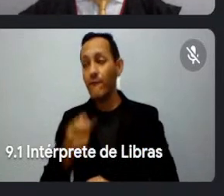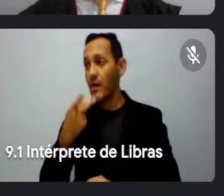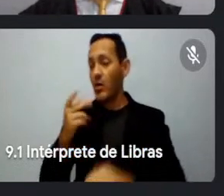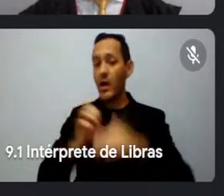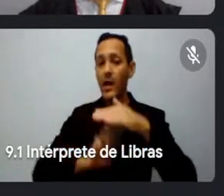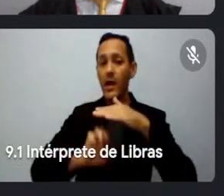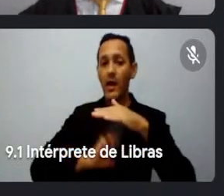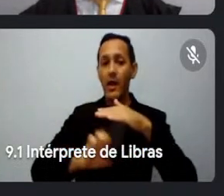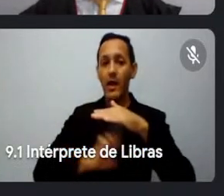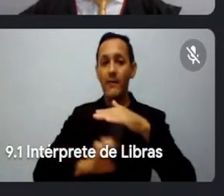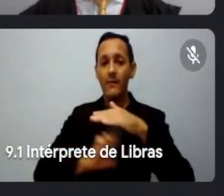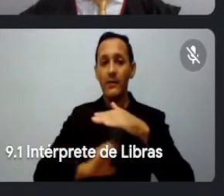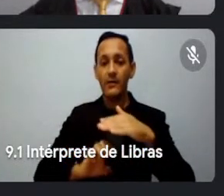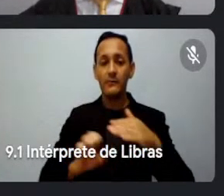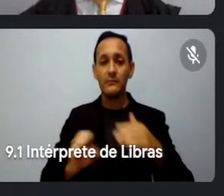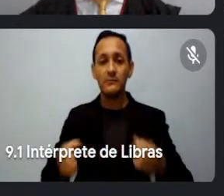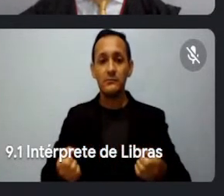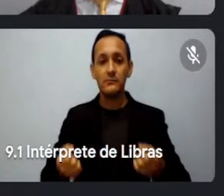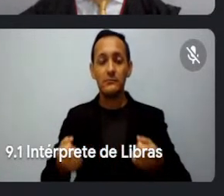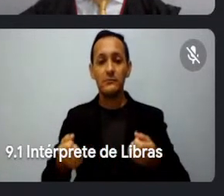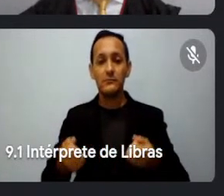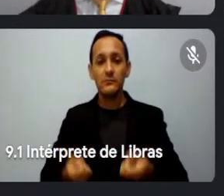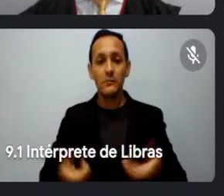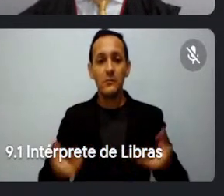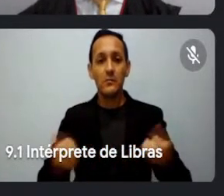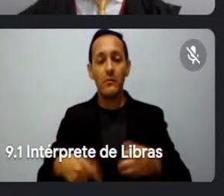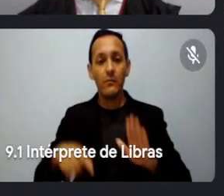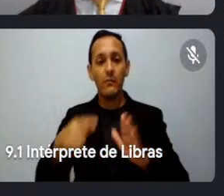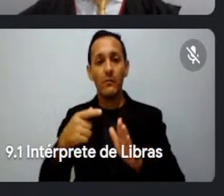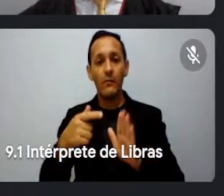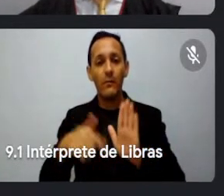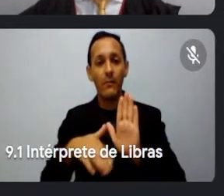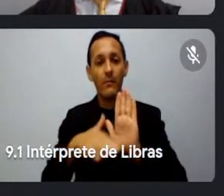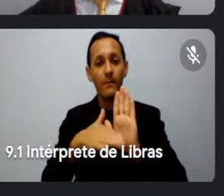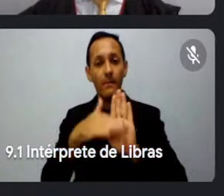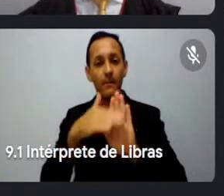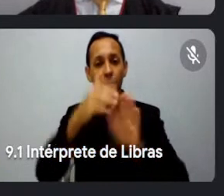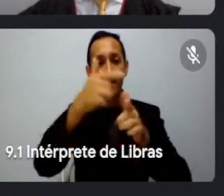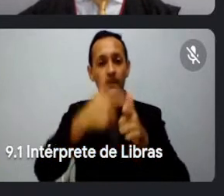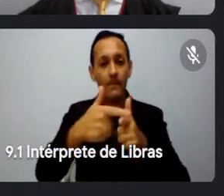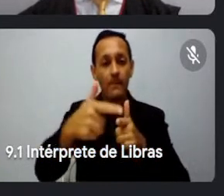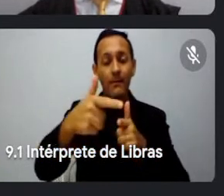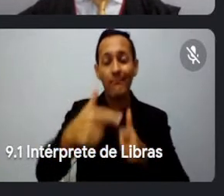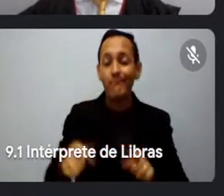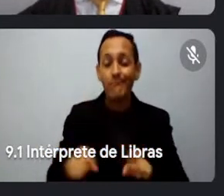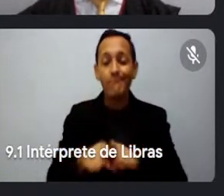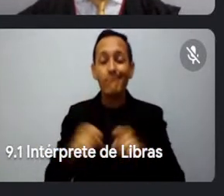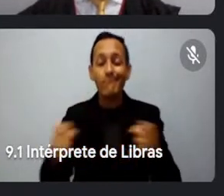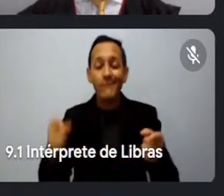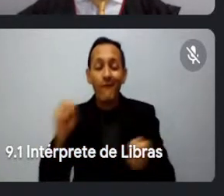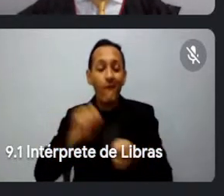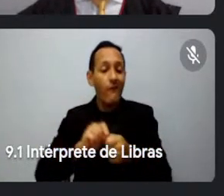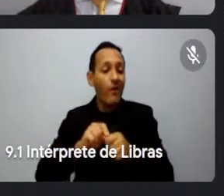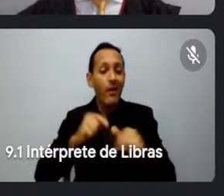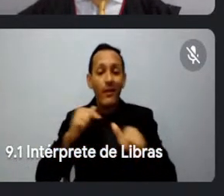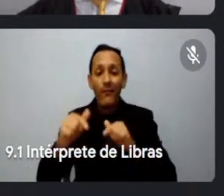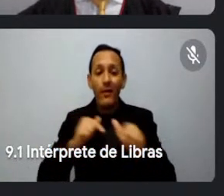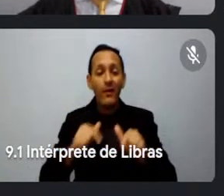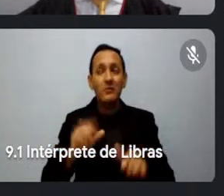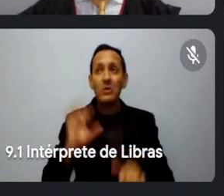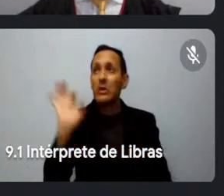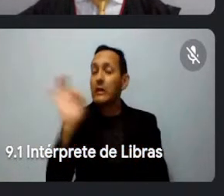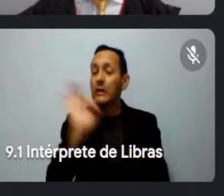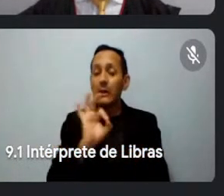tinha foi declarado mas que a empresa não realizou o serviço e então que nem essa dívida nem foi